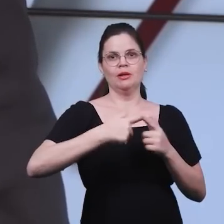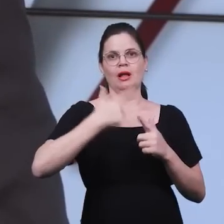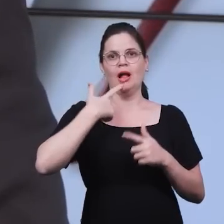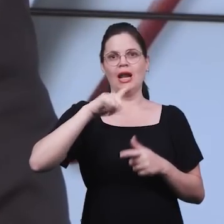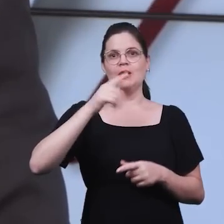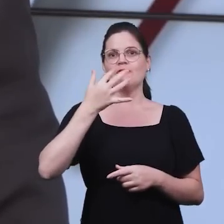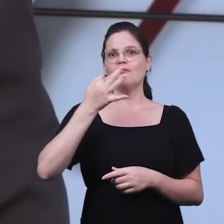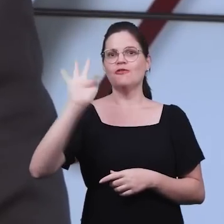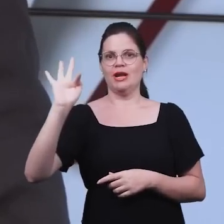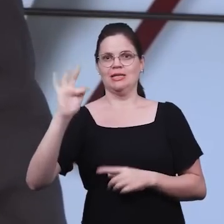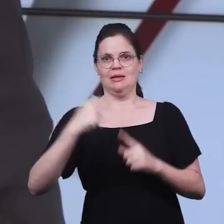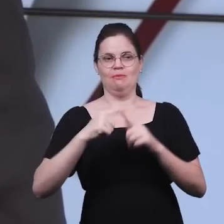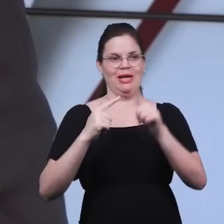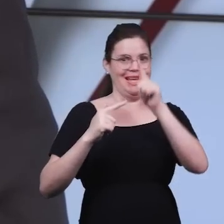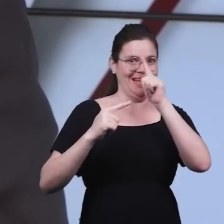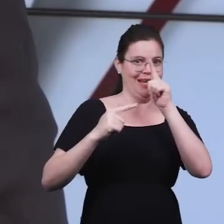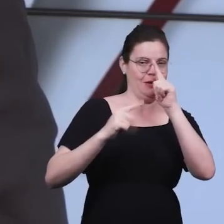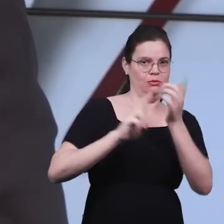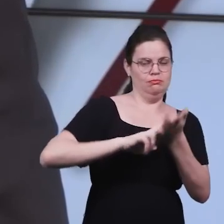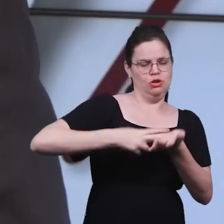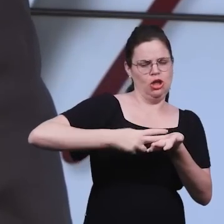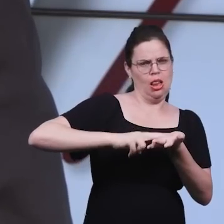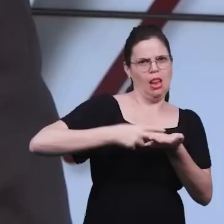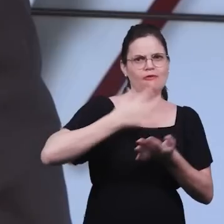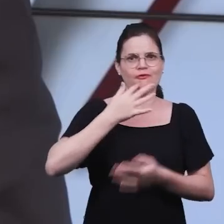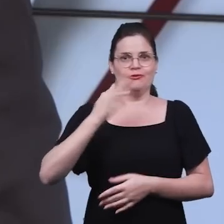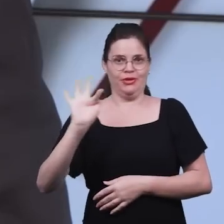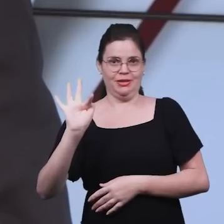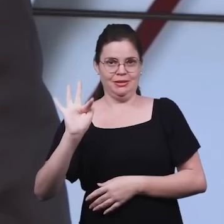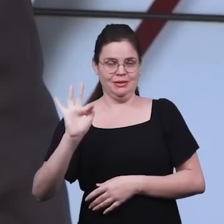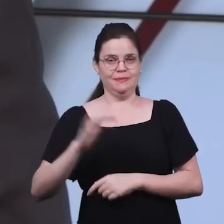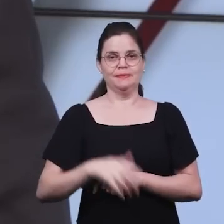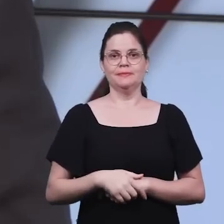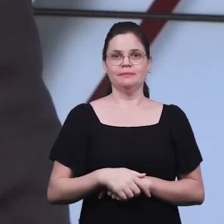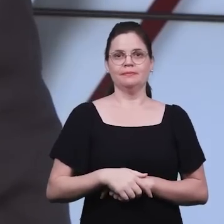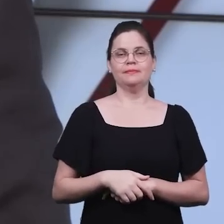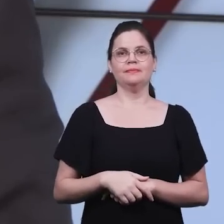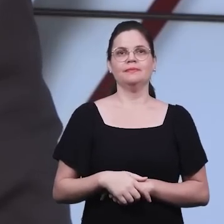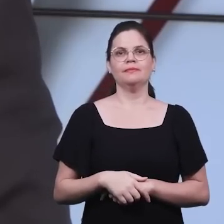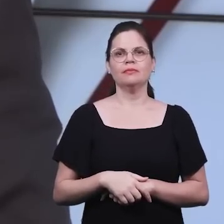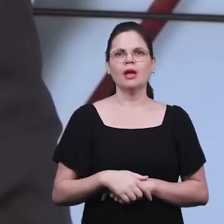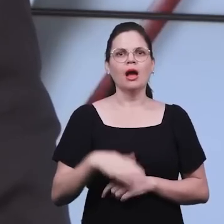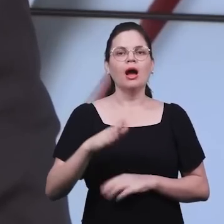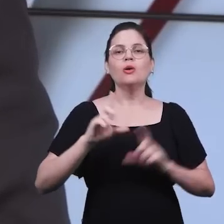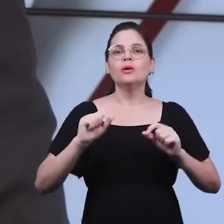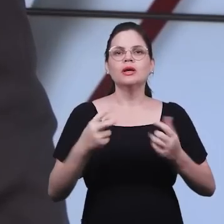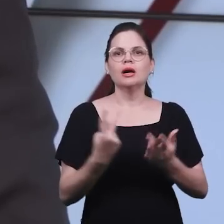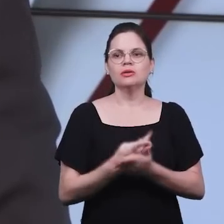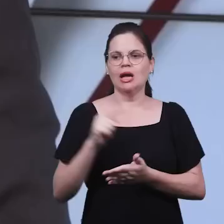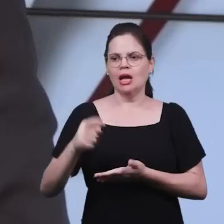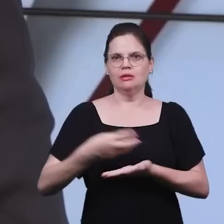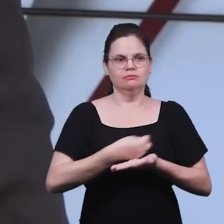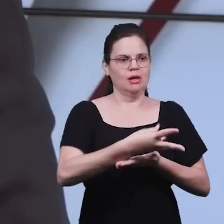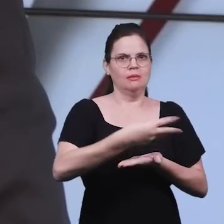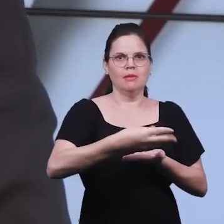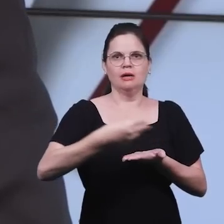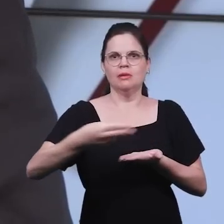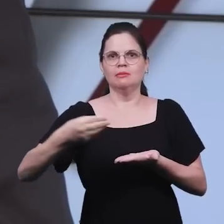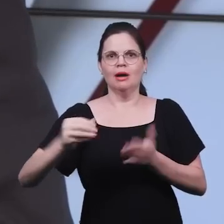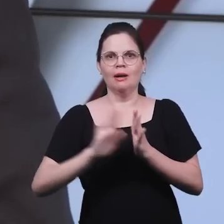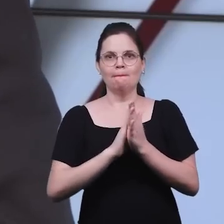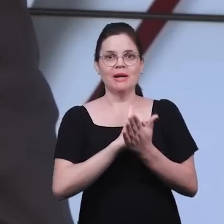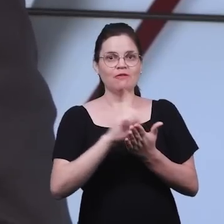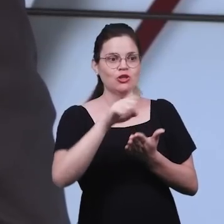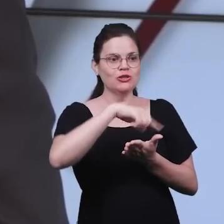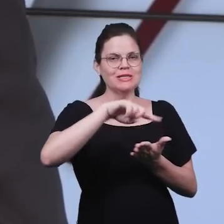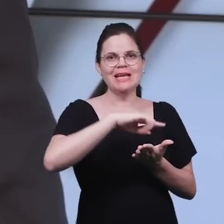língua francesa ali provincial, e com isso muitas pessoas conheceram a palavra e se converteram.